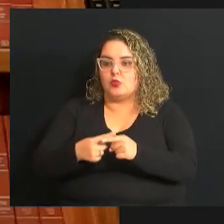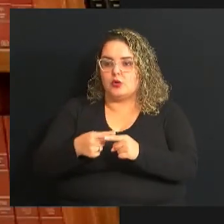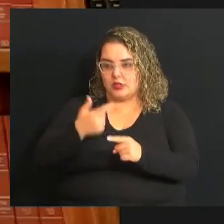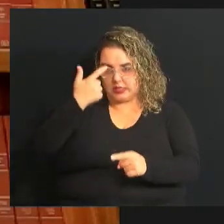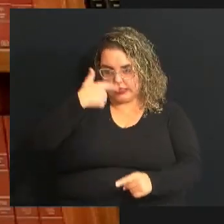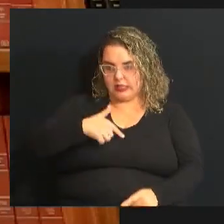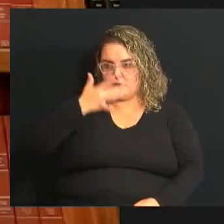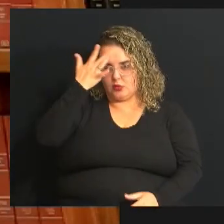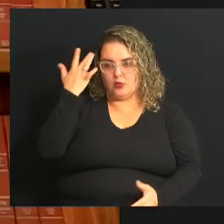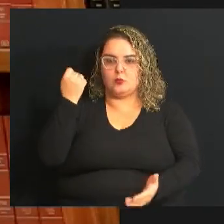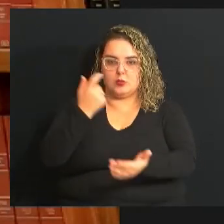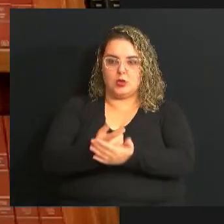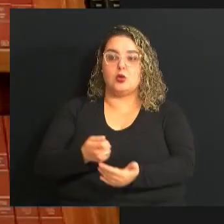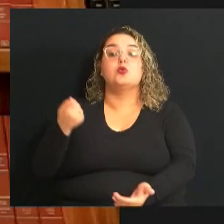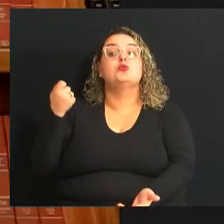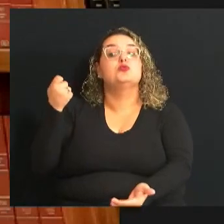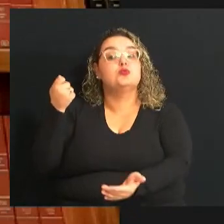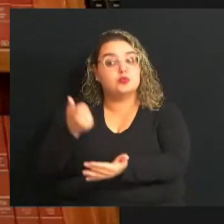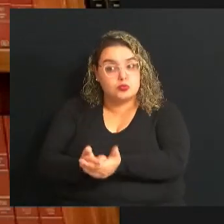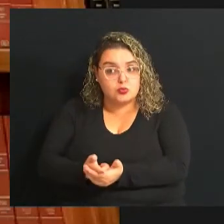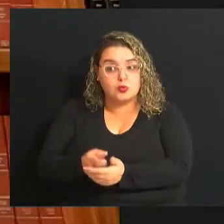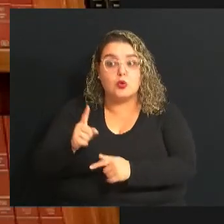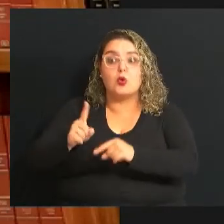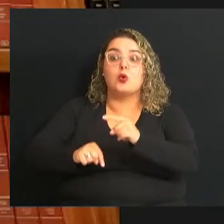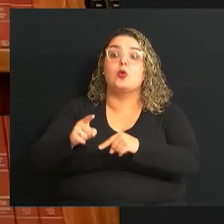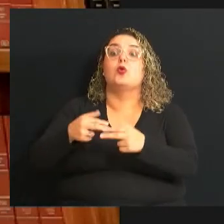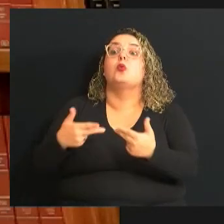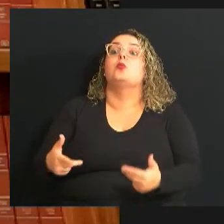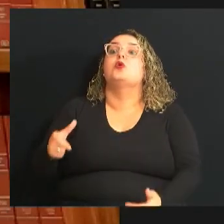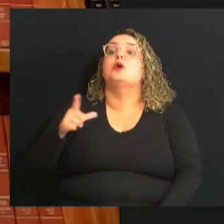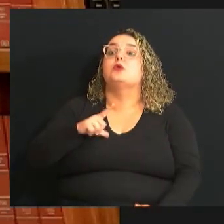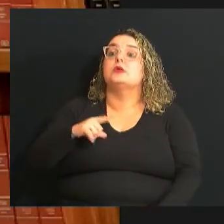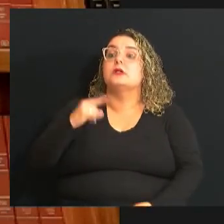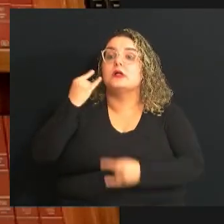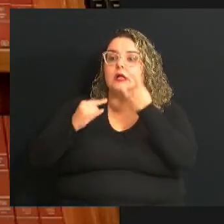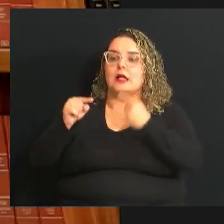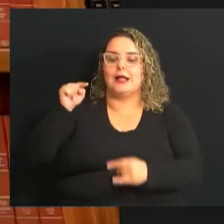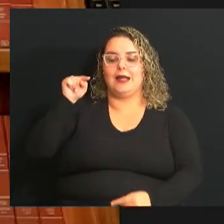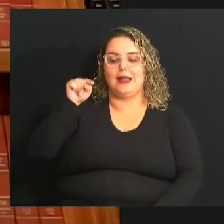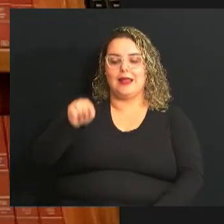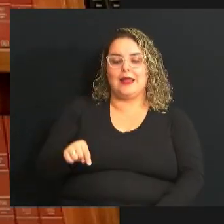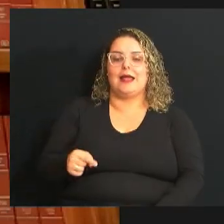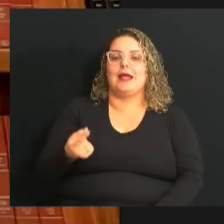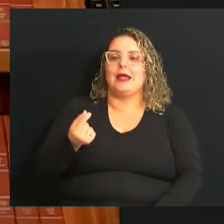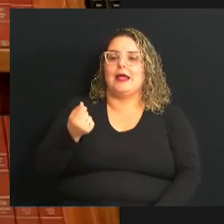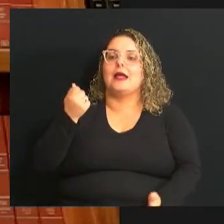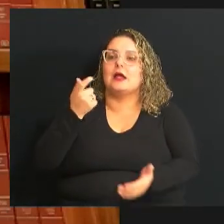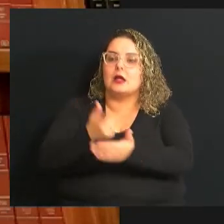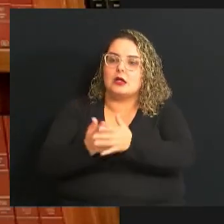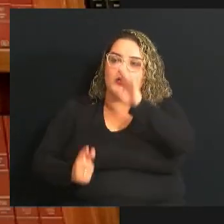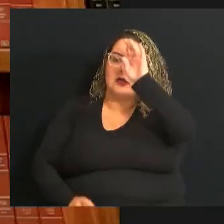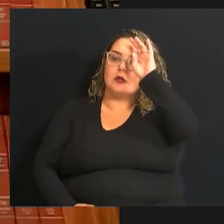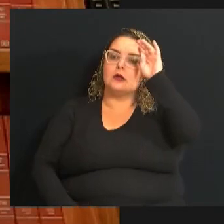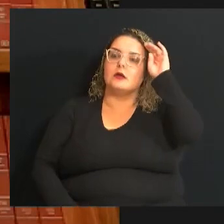foram 3.122 atendimentos. De 6 a 12 de novembro, já foram